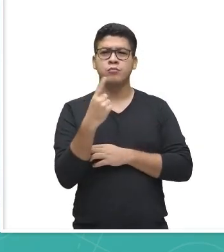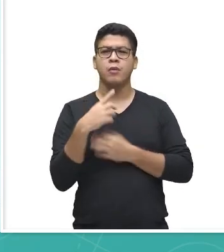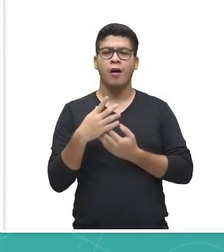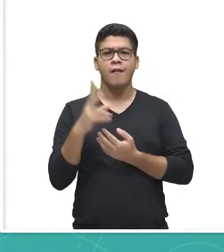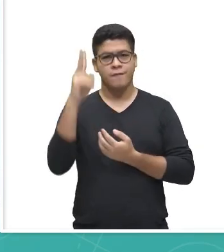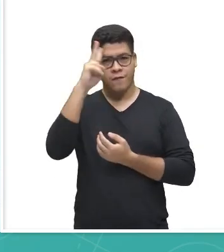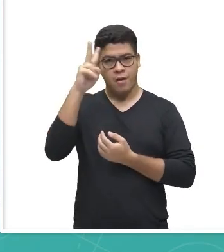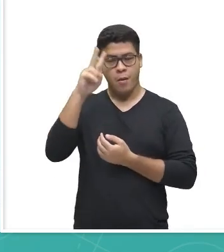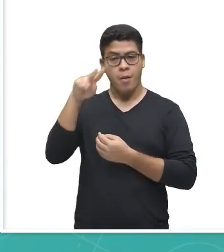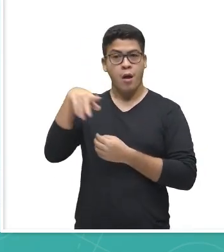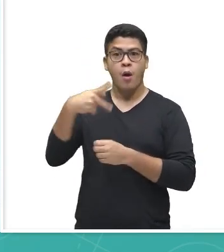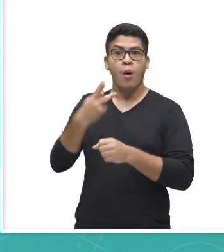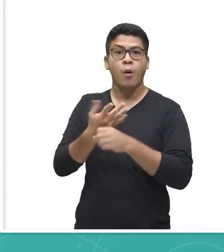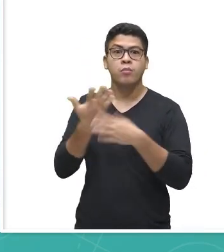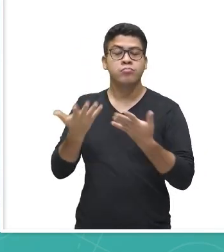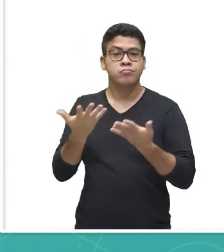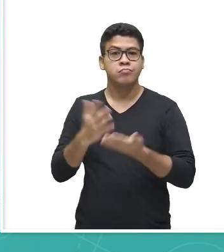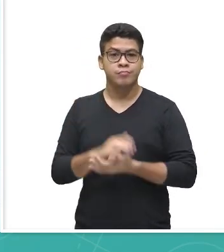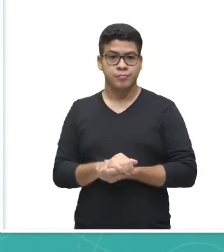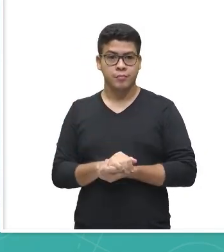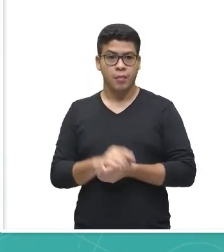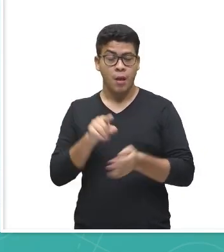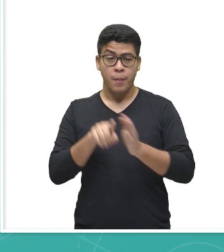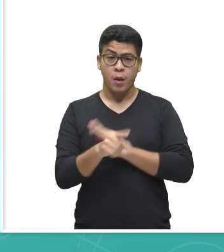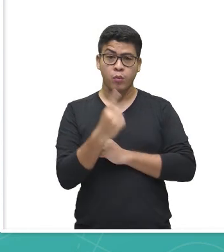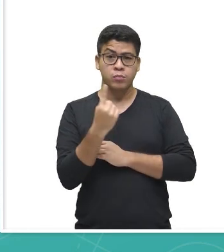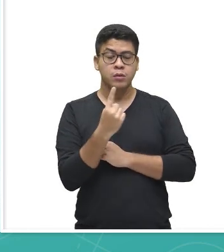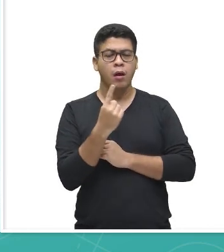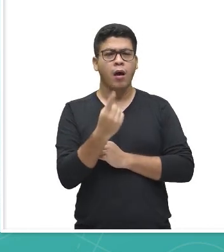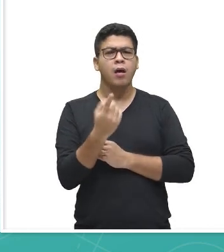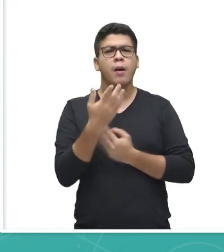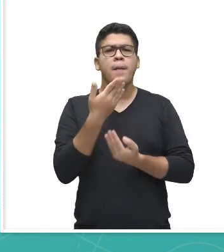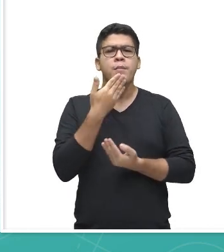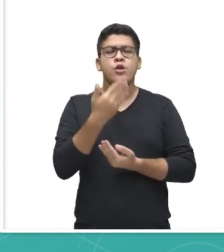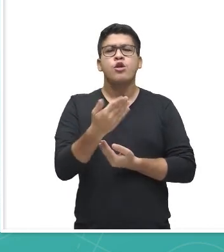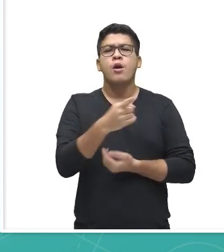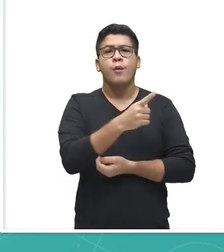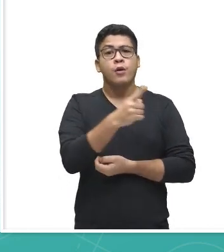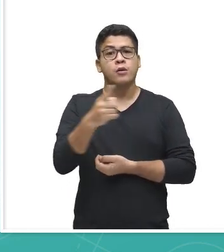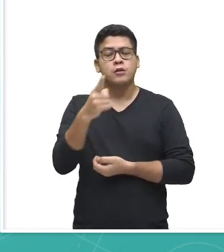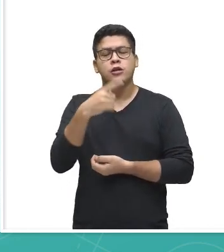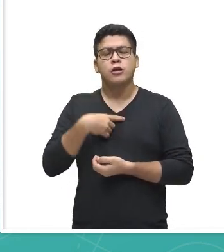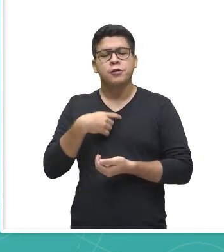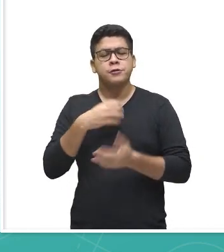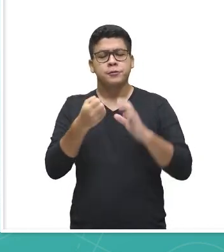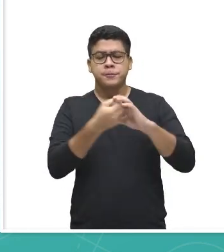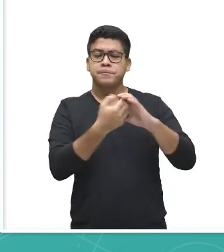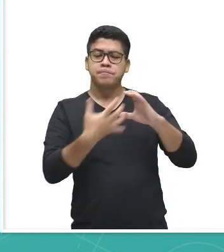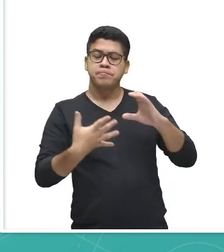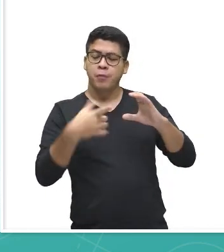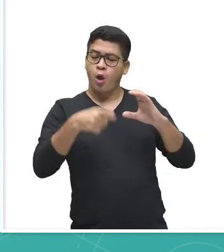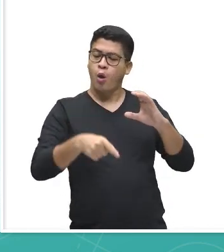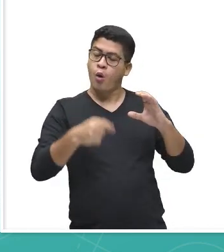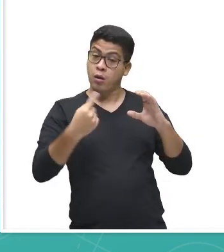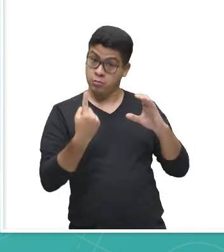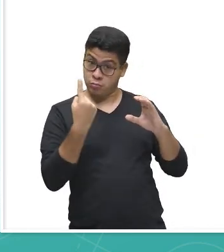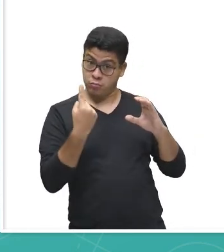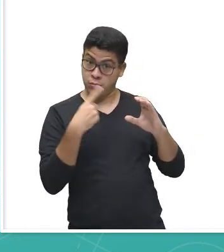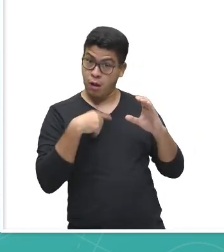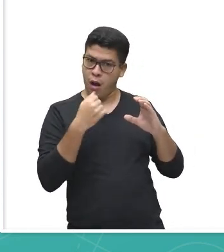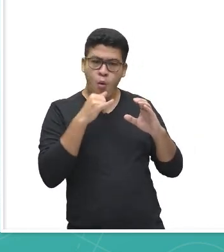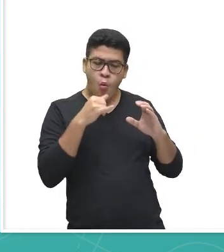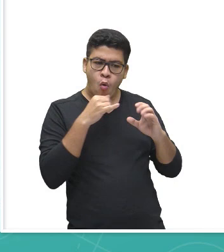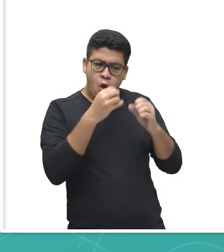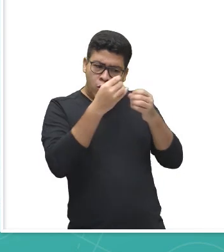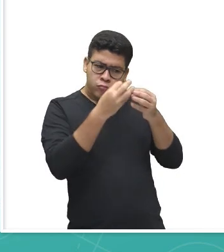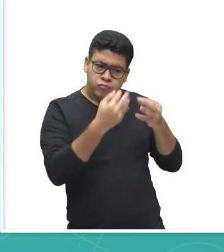nossa questão. Nessa questão de número 1, dizia para que vocês, né, definissem uma propriedade da matéria e citassem exemplos. Então,